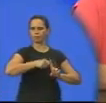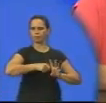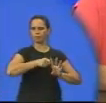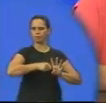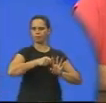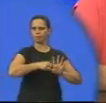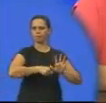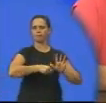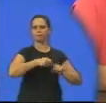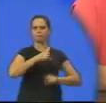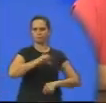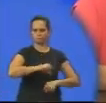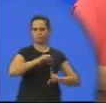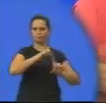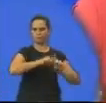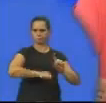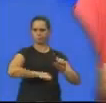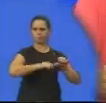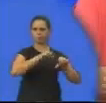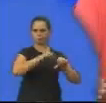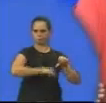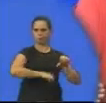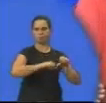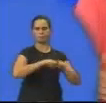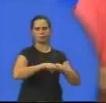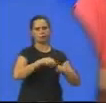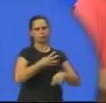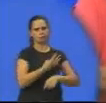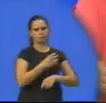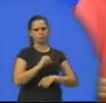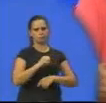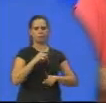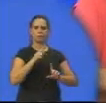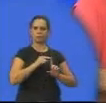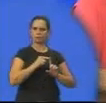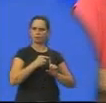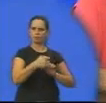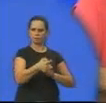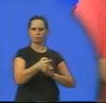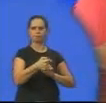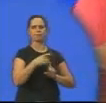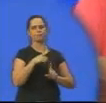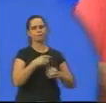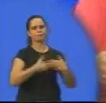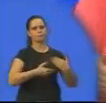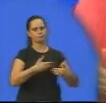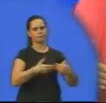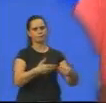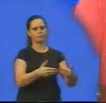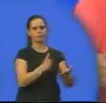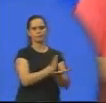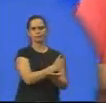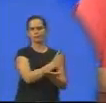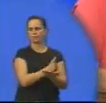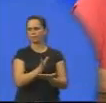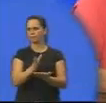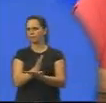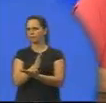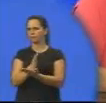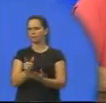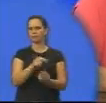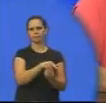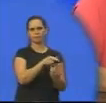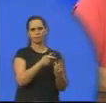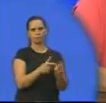processo gestacional, que dura em média 40 semanas, até 40 semanas, está dividido em 3